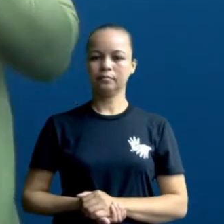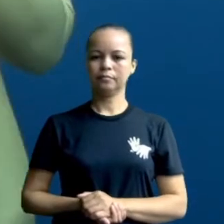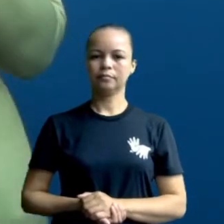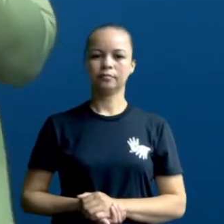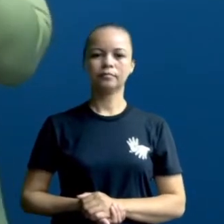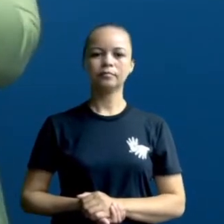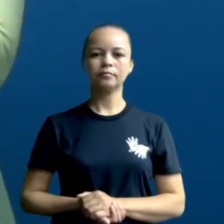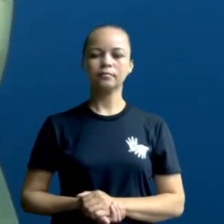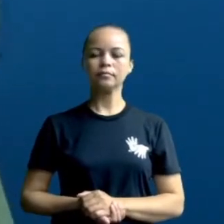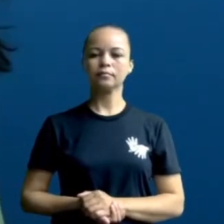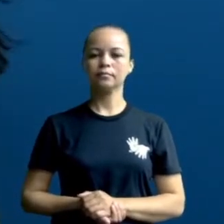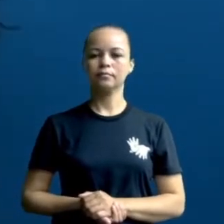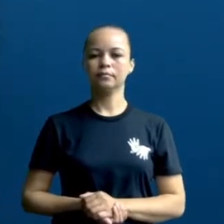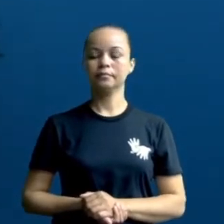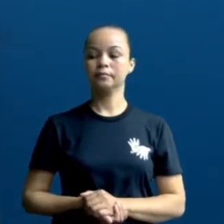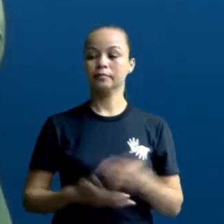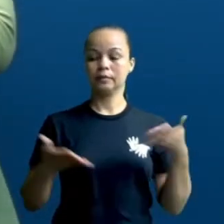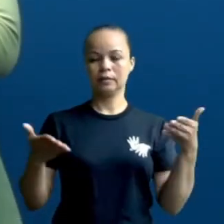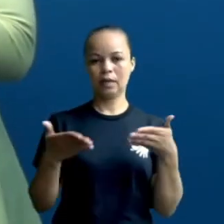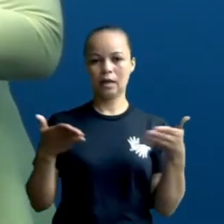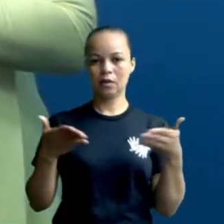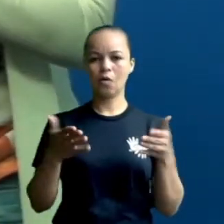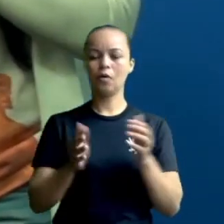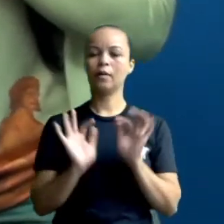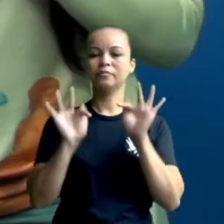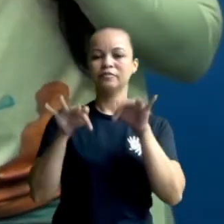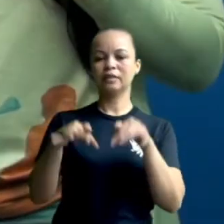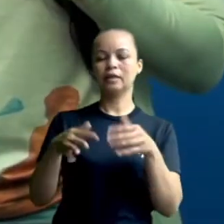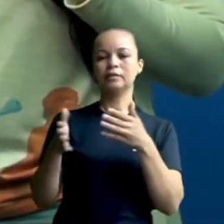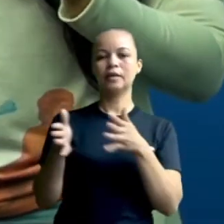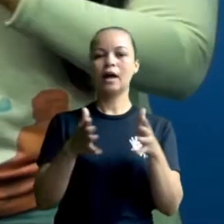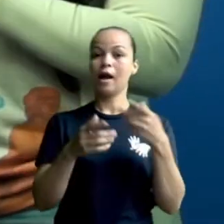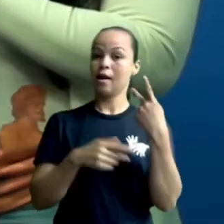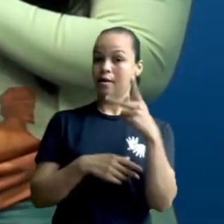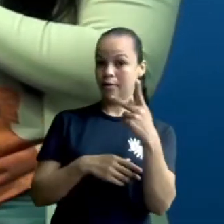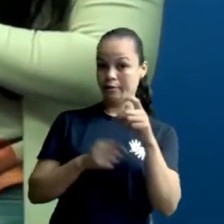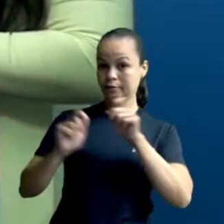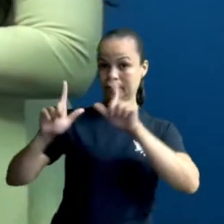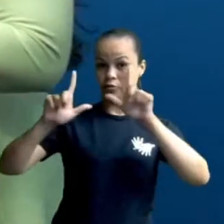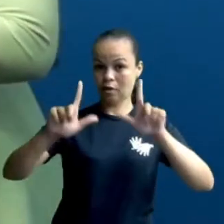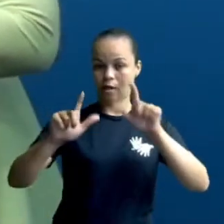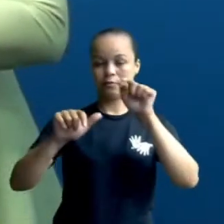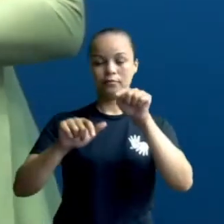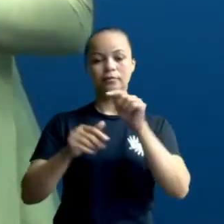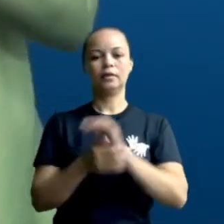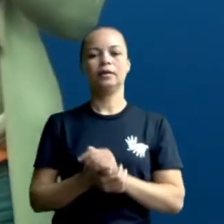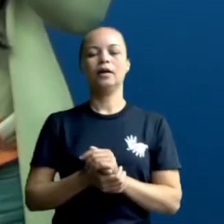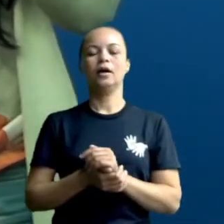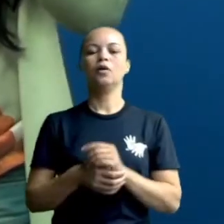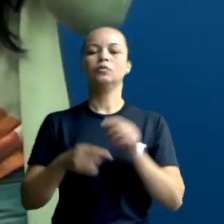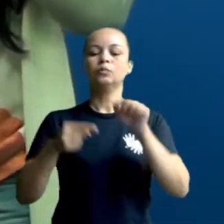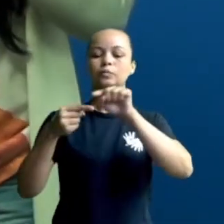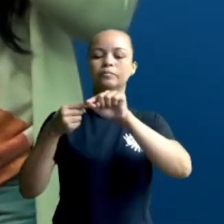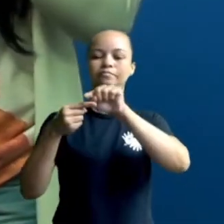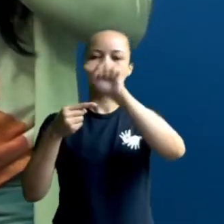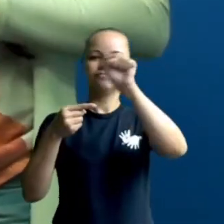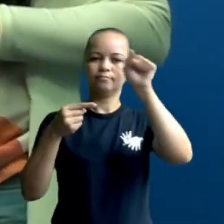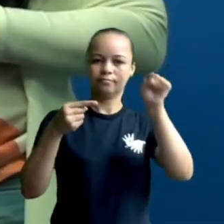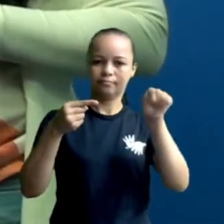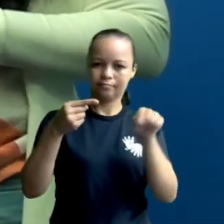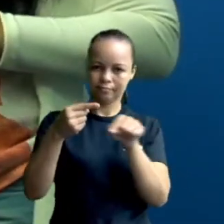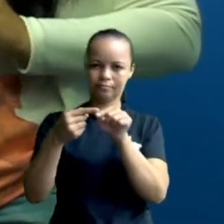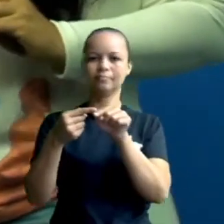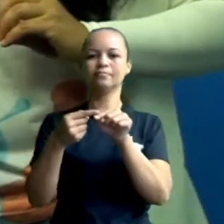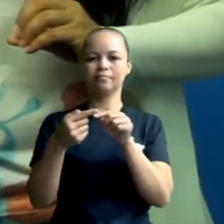Muito bem, ok? E agora, para finalizar esse slide aqui, o meu círculo,